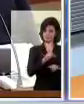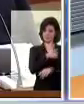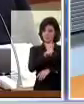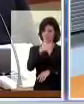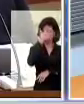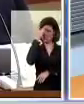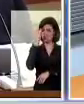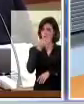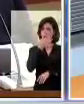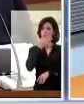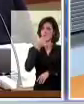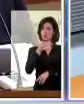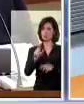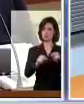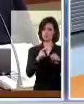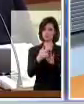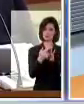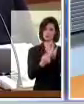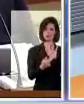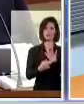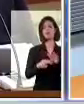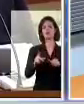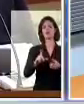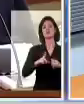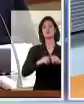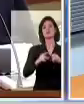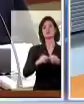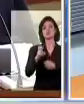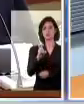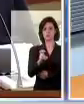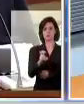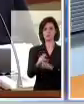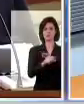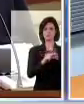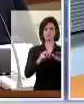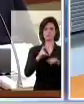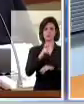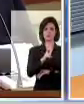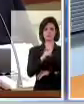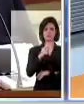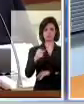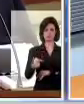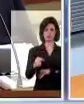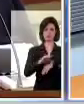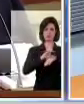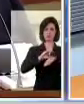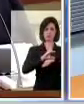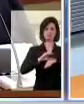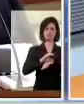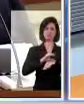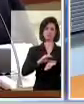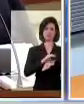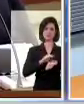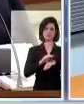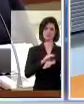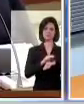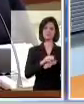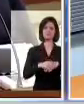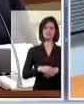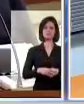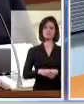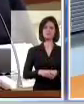sou contra, mas voto a favor. Ou seja, eu sou contra a prisão do Lula agora, mas voto a favor. Ou, eu sou a